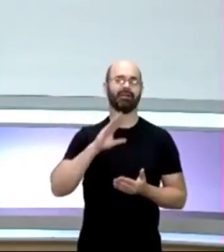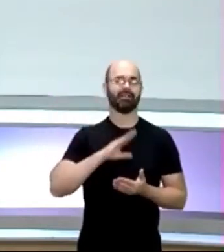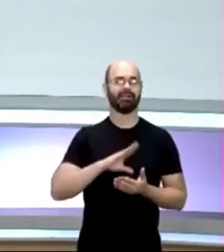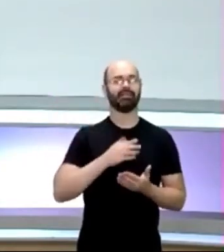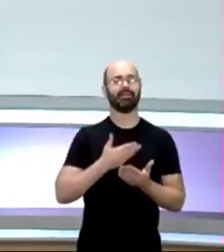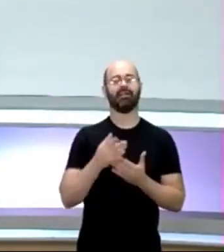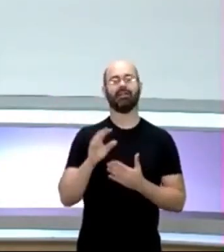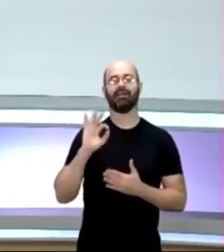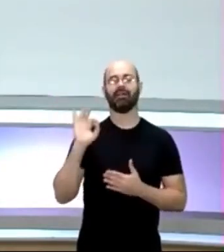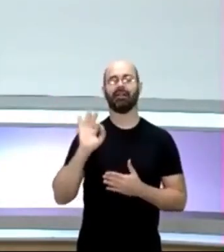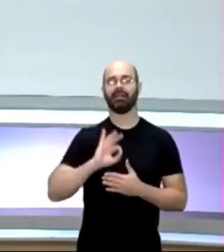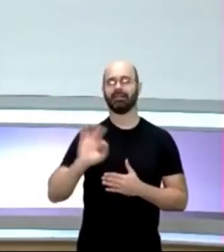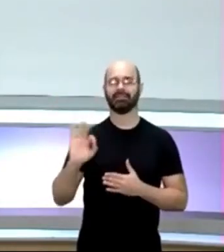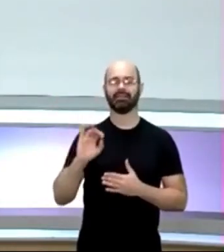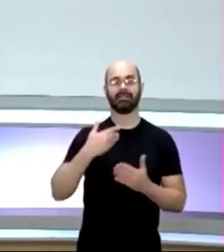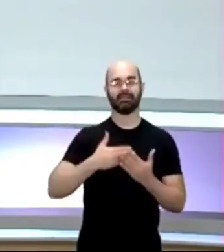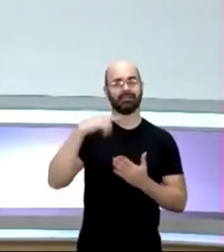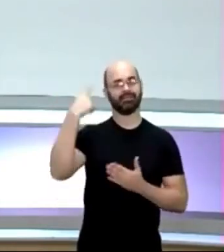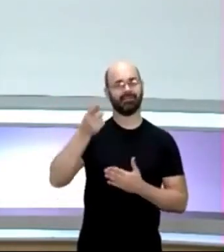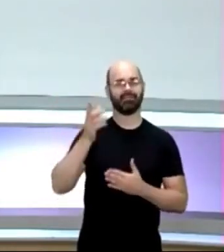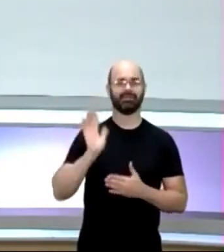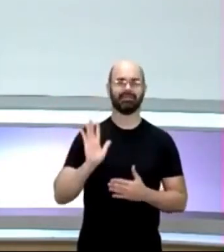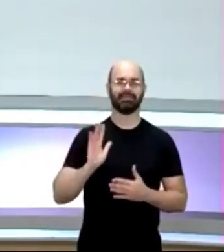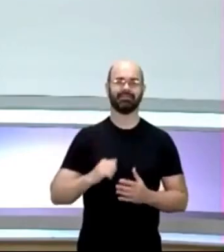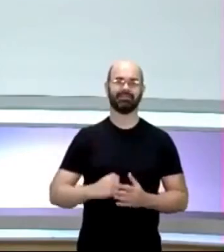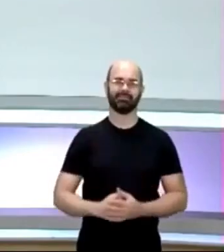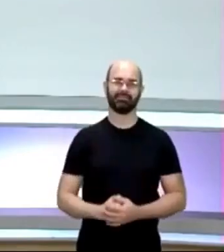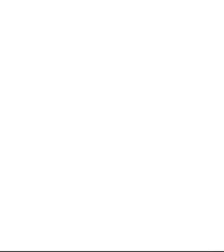Excelente aula para você. Até a próxima.